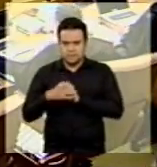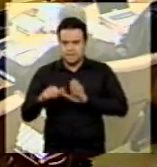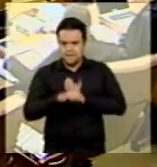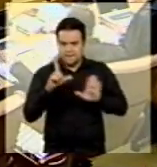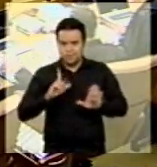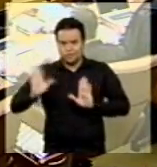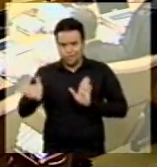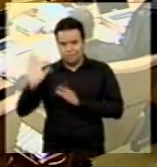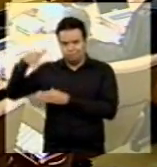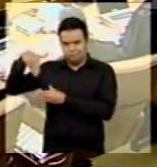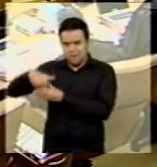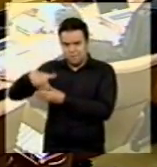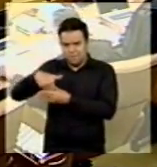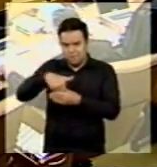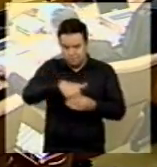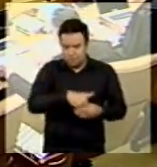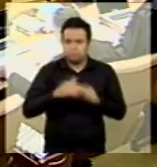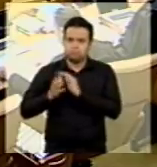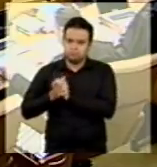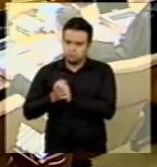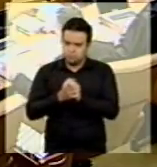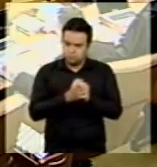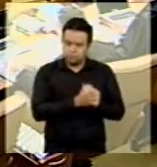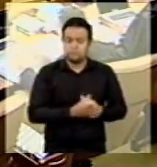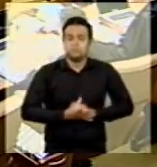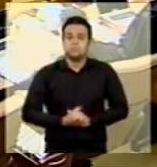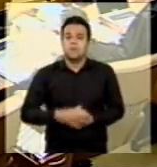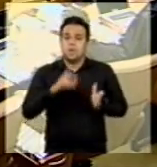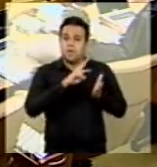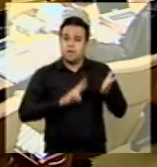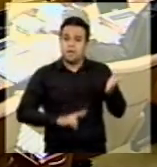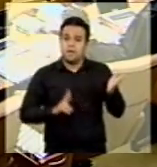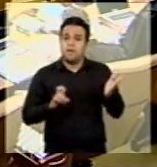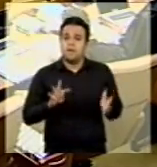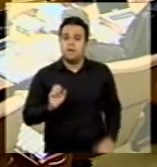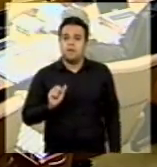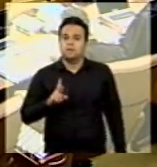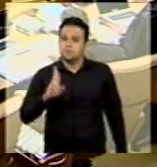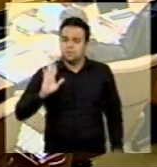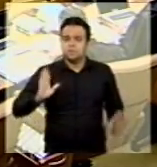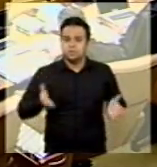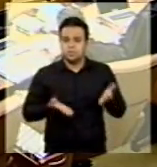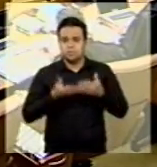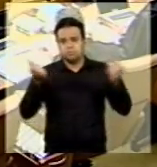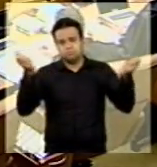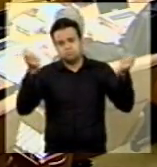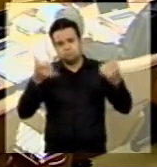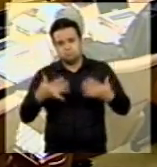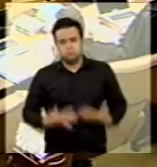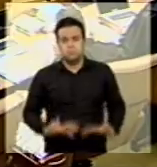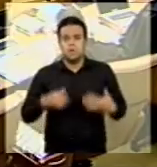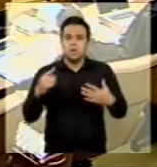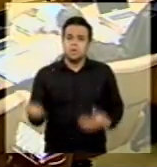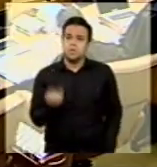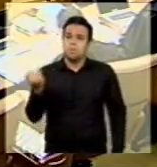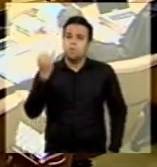proferidos, a partir do voto do eminente relator, que trouxe à baila esta